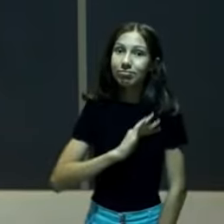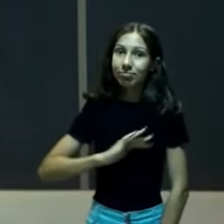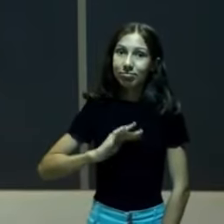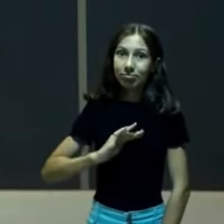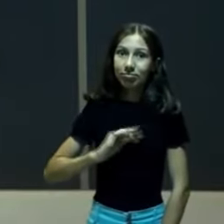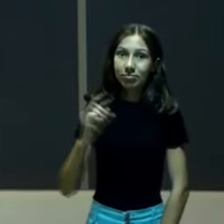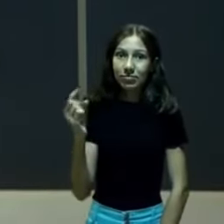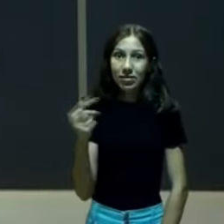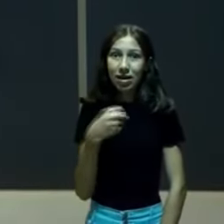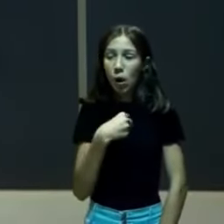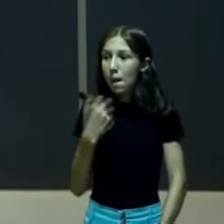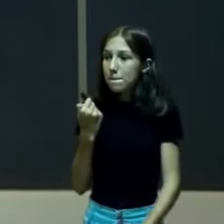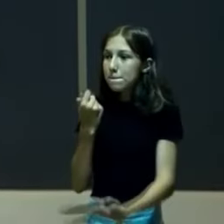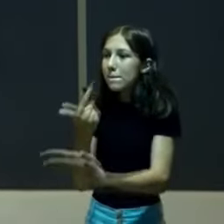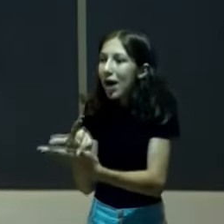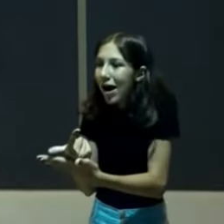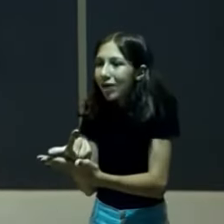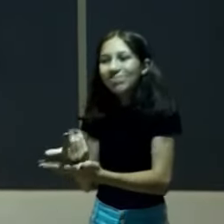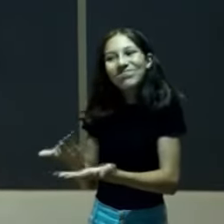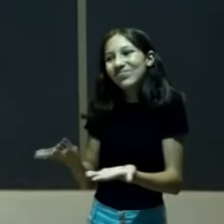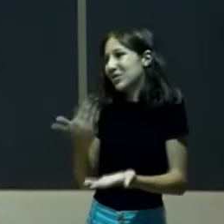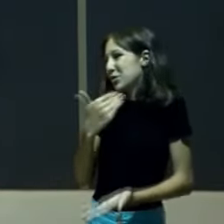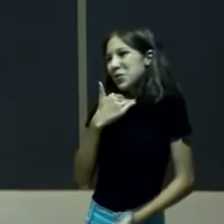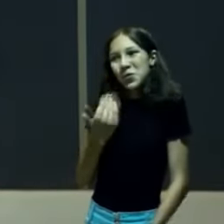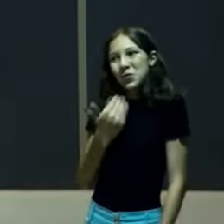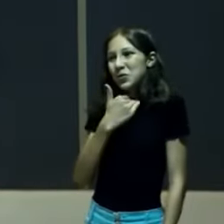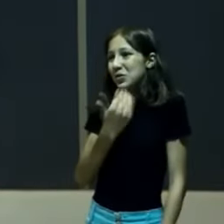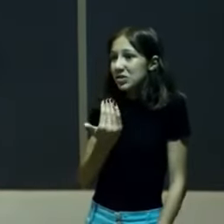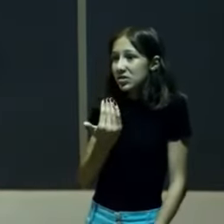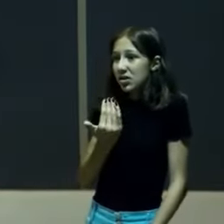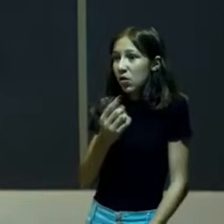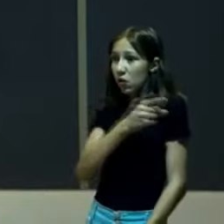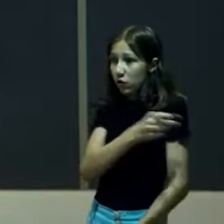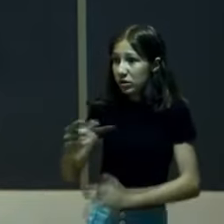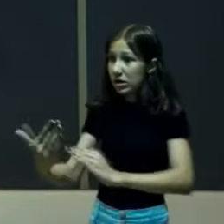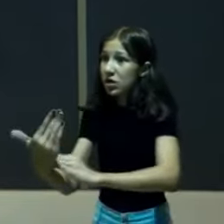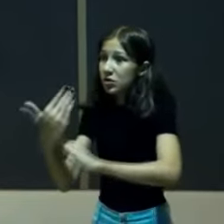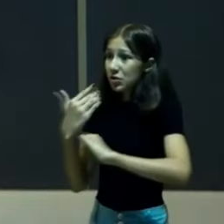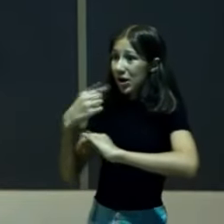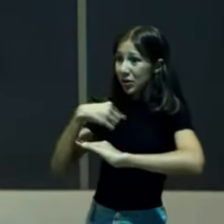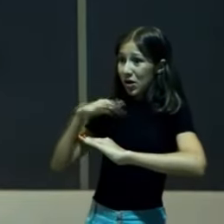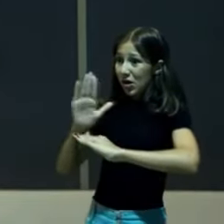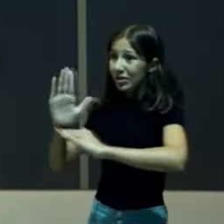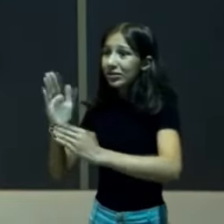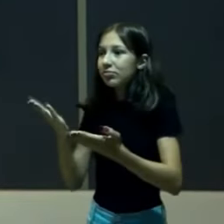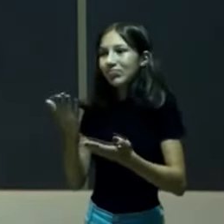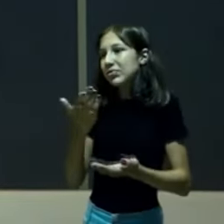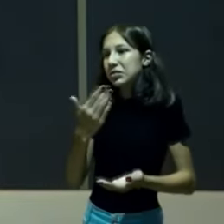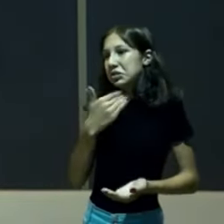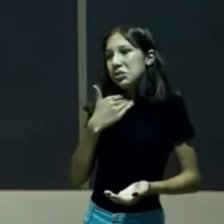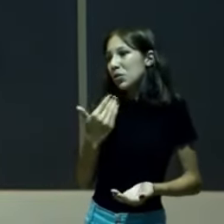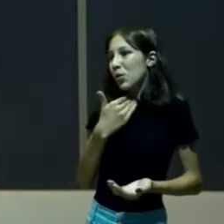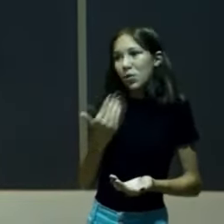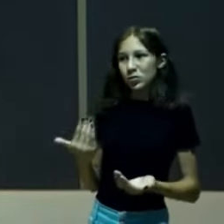eu não tenho como pagar vocês, eu não tenho como retribuir o que vocês fizeram, eu não